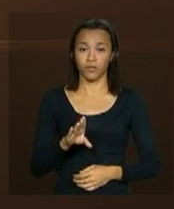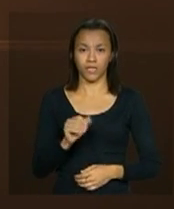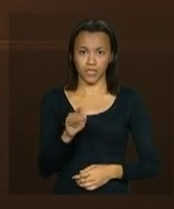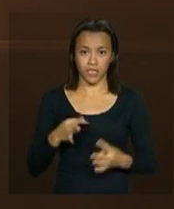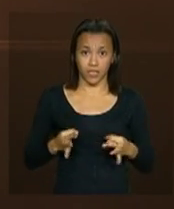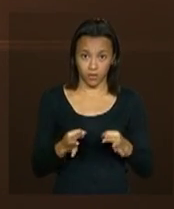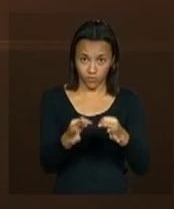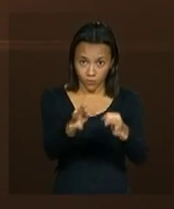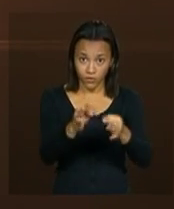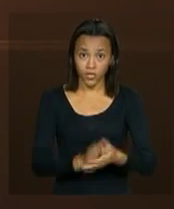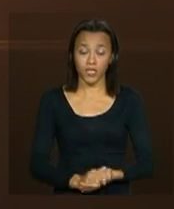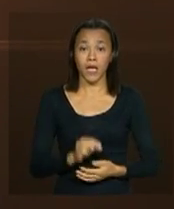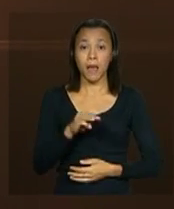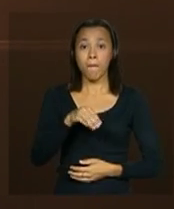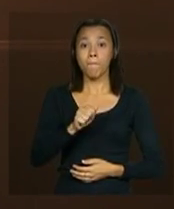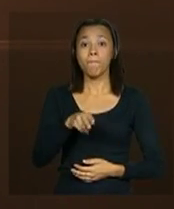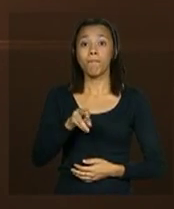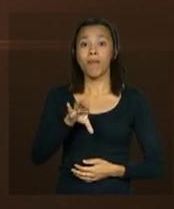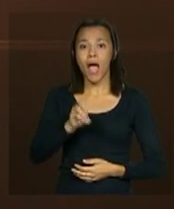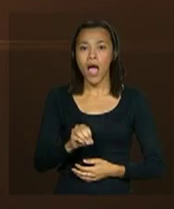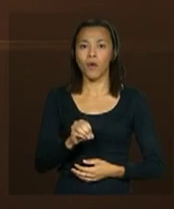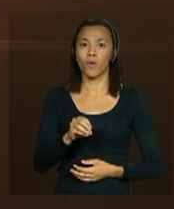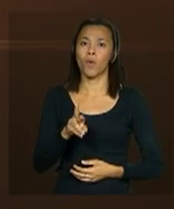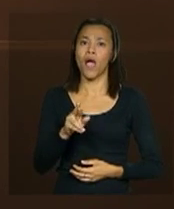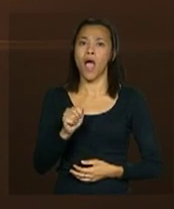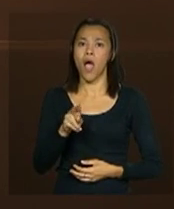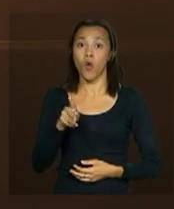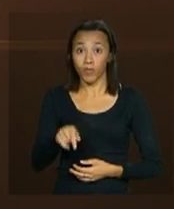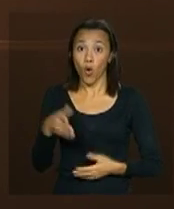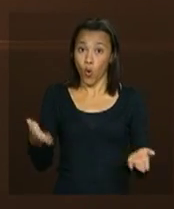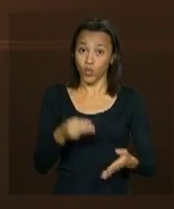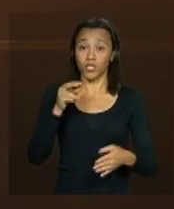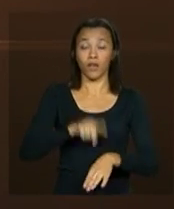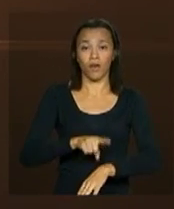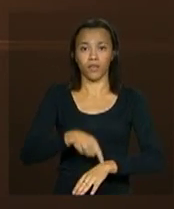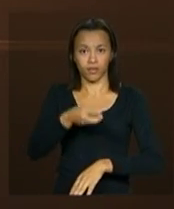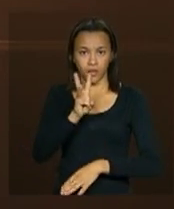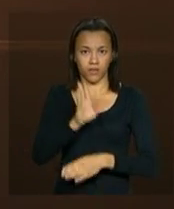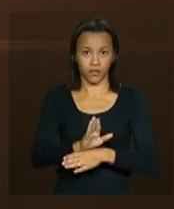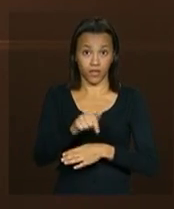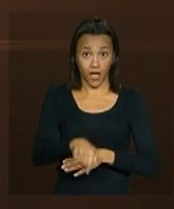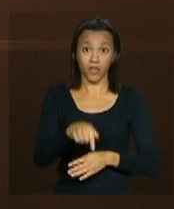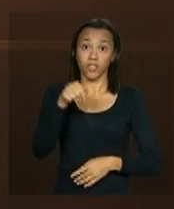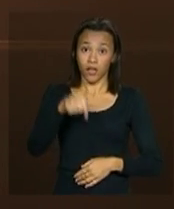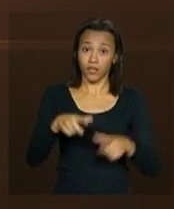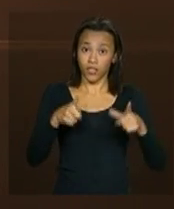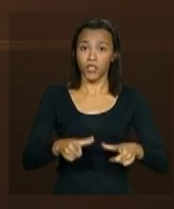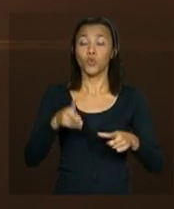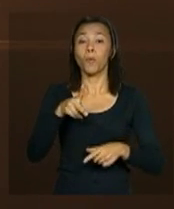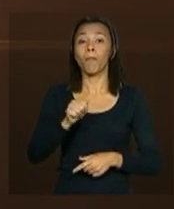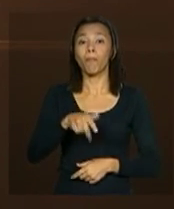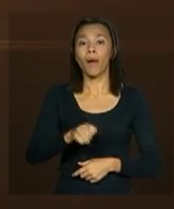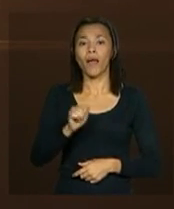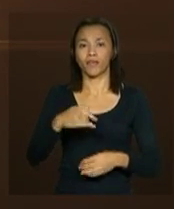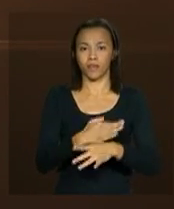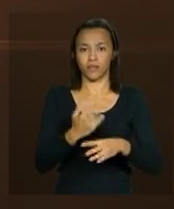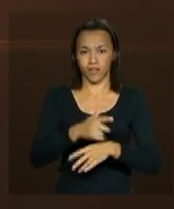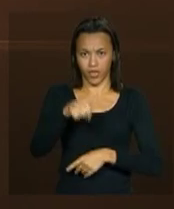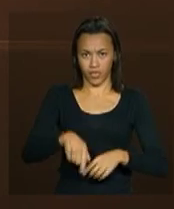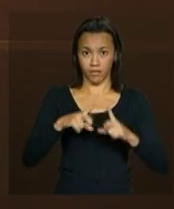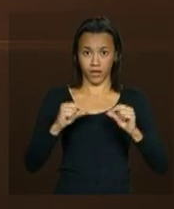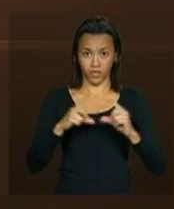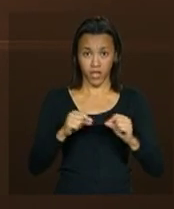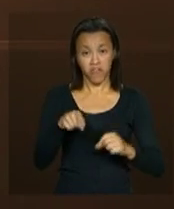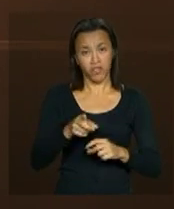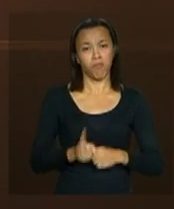Tecnologia e Inovação, Marco Antônio Raupe, hoje às 15h, no pavilhão de exposições do Parque da Cidade, em Brasília.